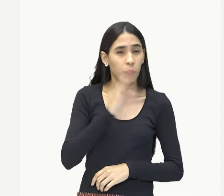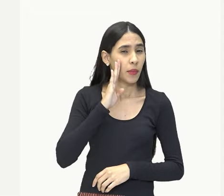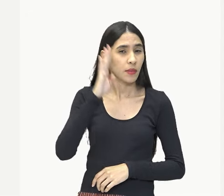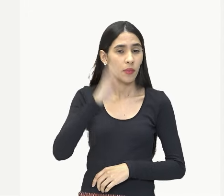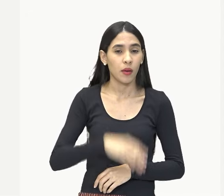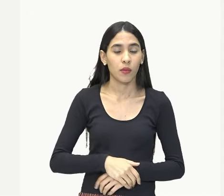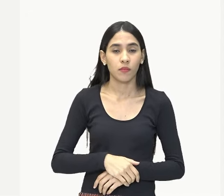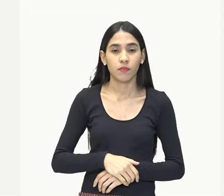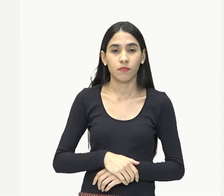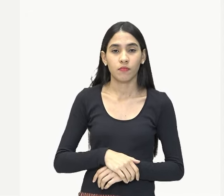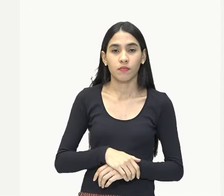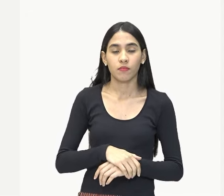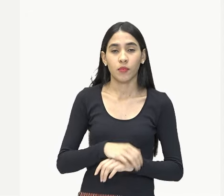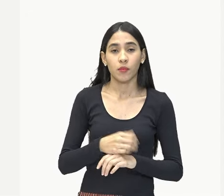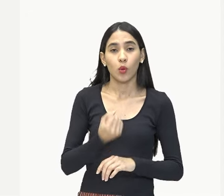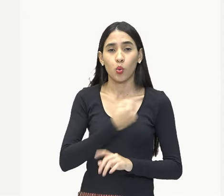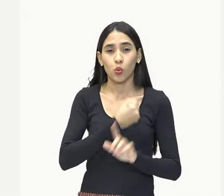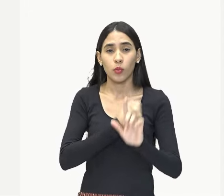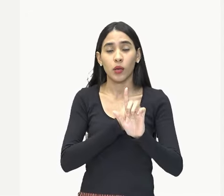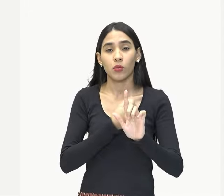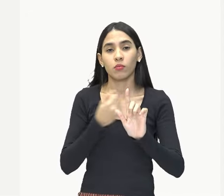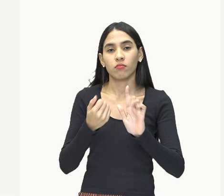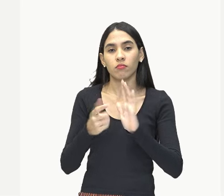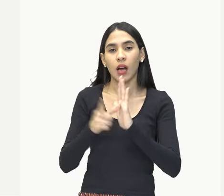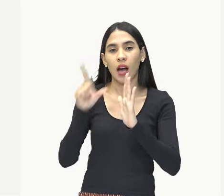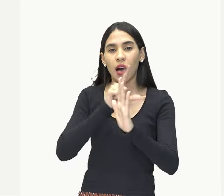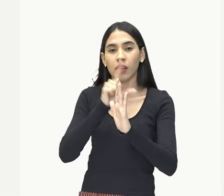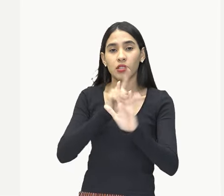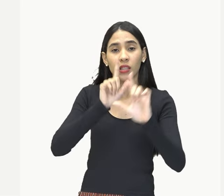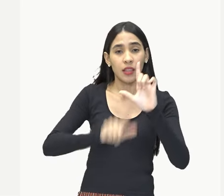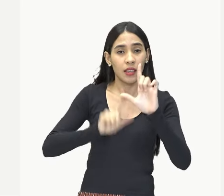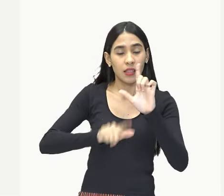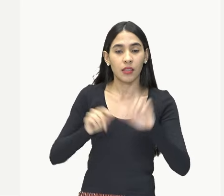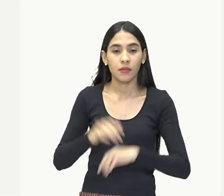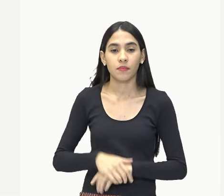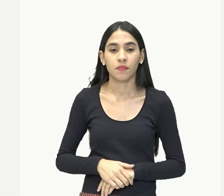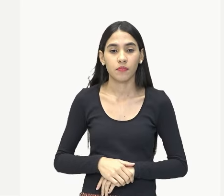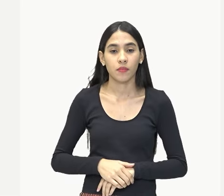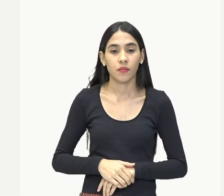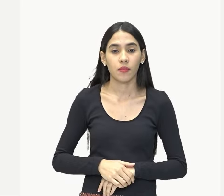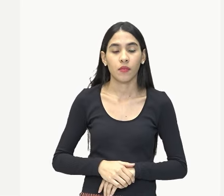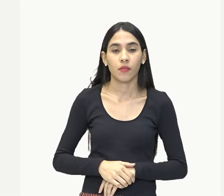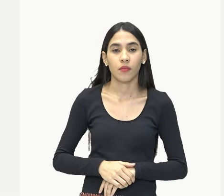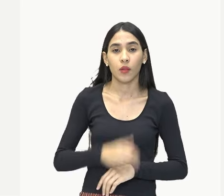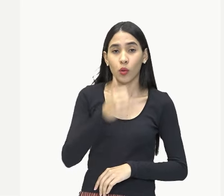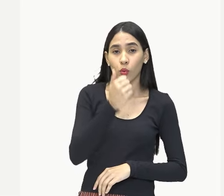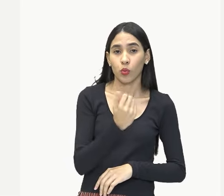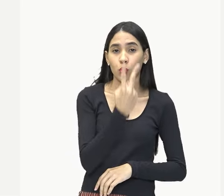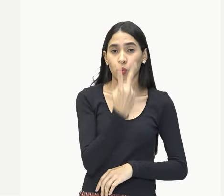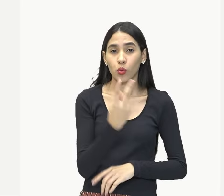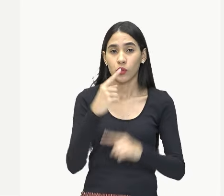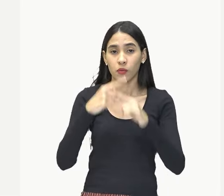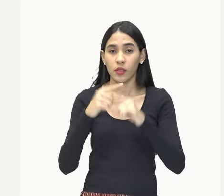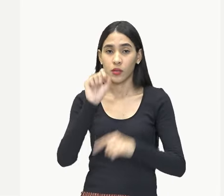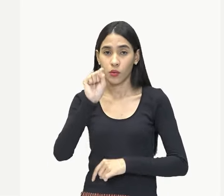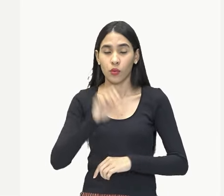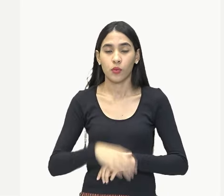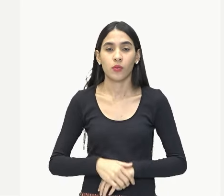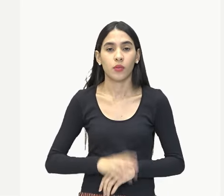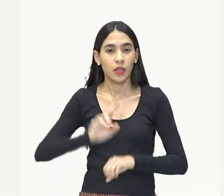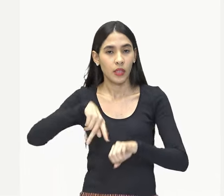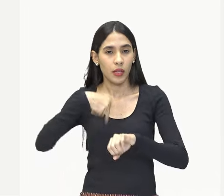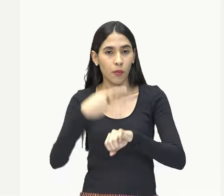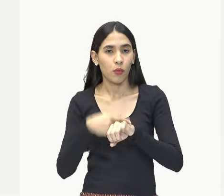literal. Você vai multiplicar 12 por 8 e depois você vai trabalhar